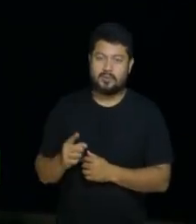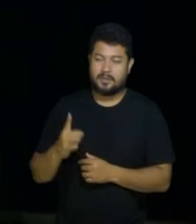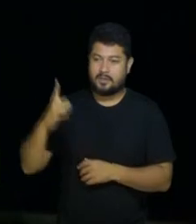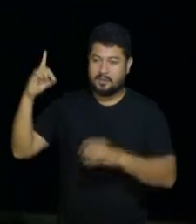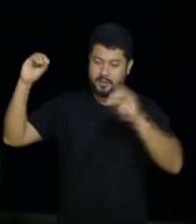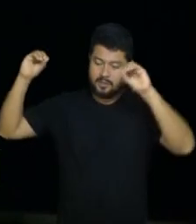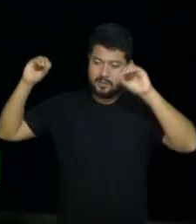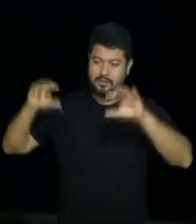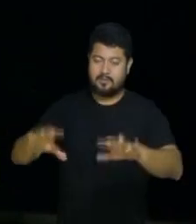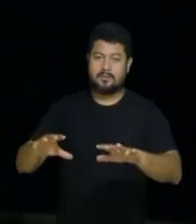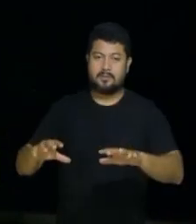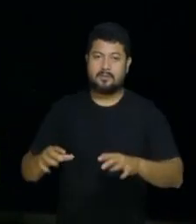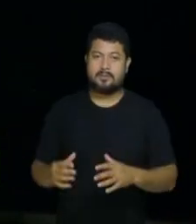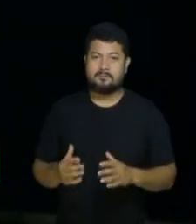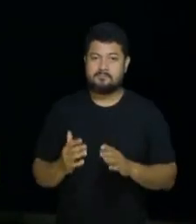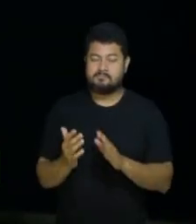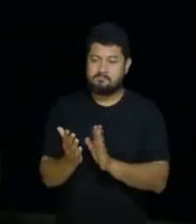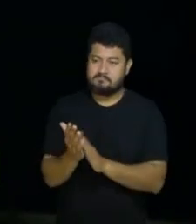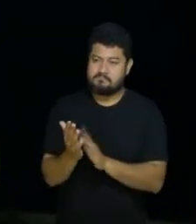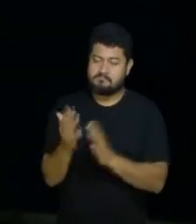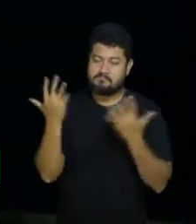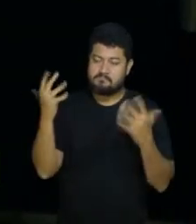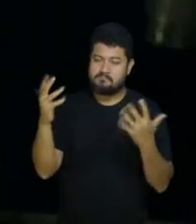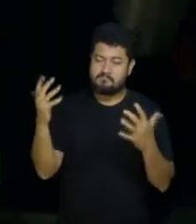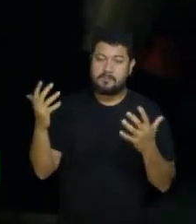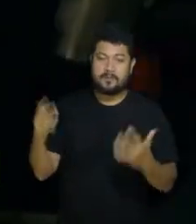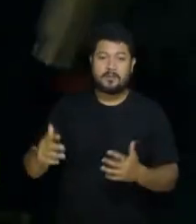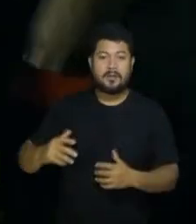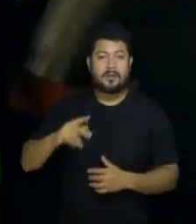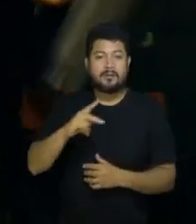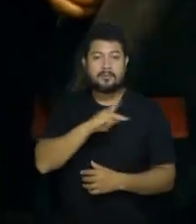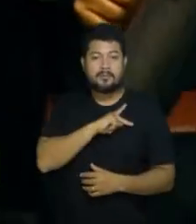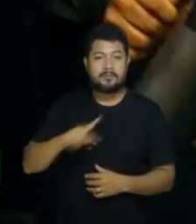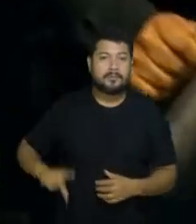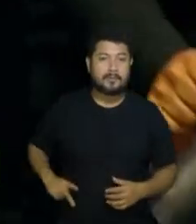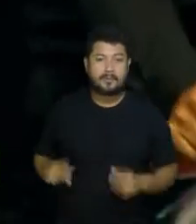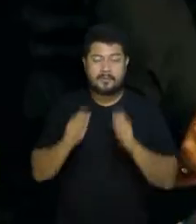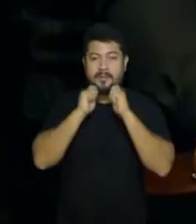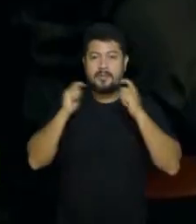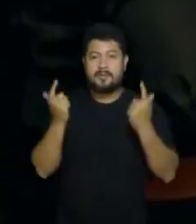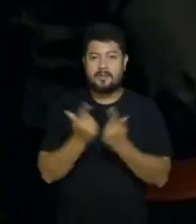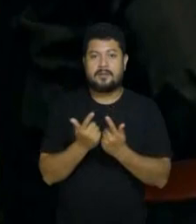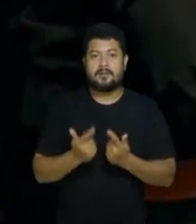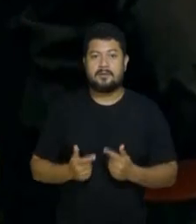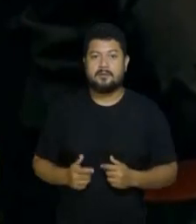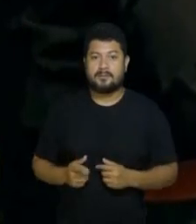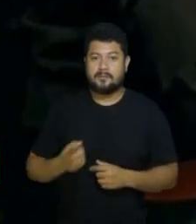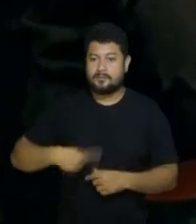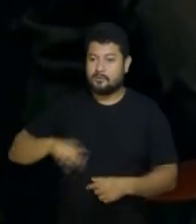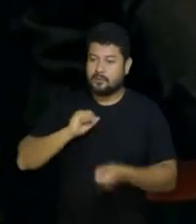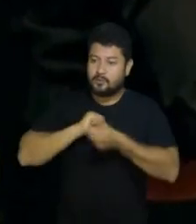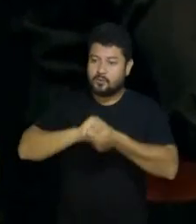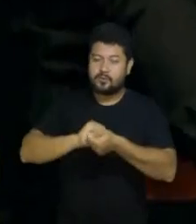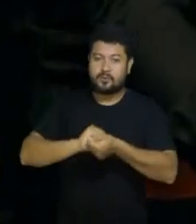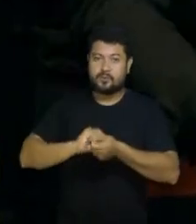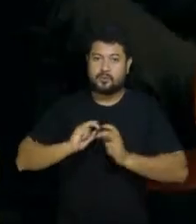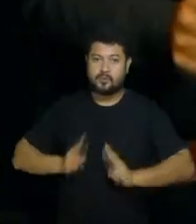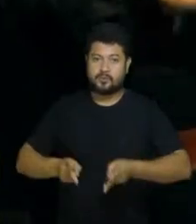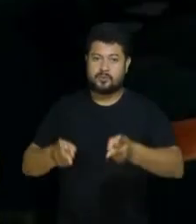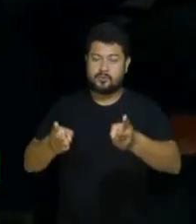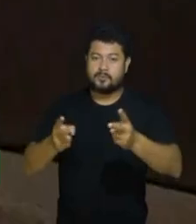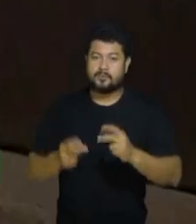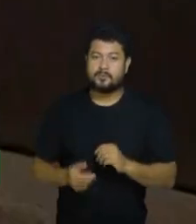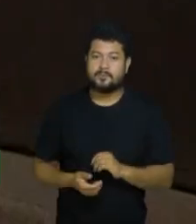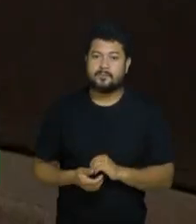abençoe. Parabéns, presidente. Parabéns, Alesc. Parabéns, time. E que estejamos sempre juntos nas próximas missões.